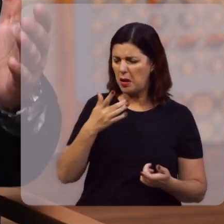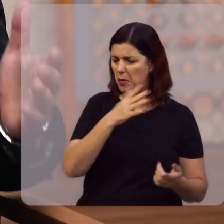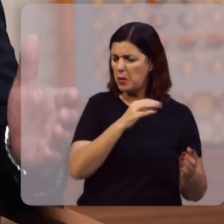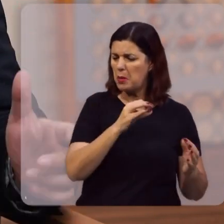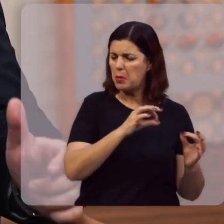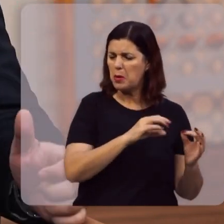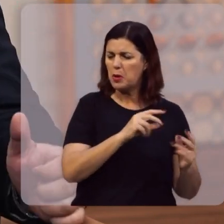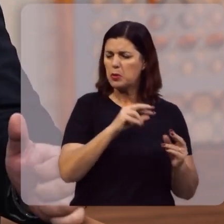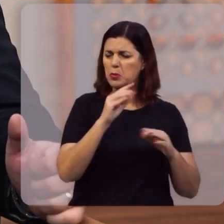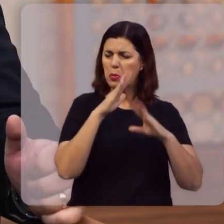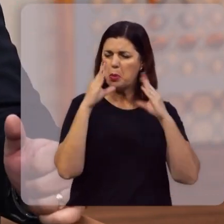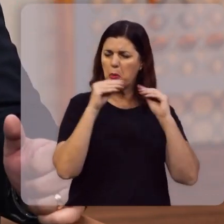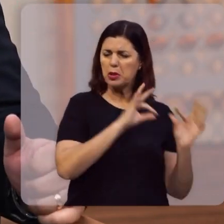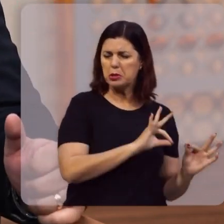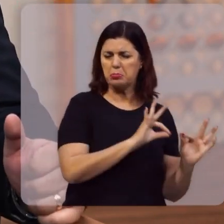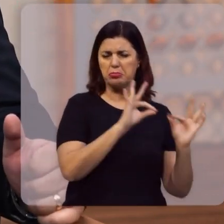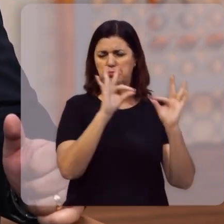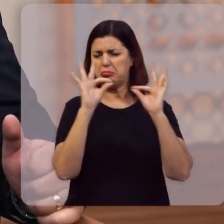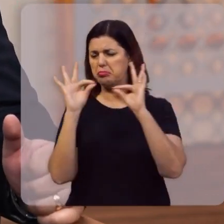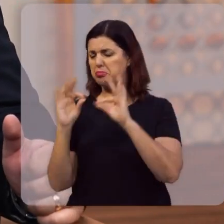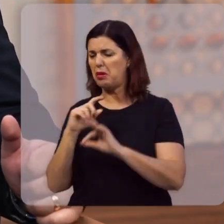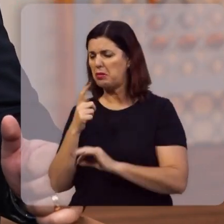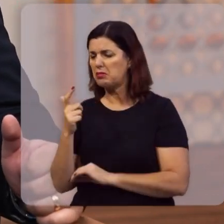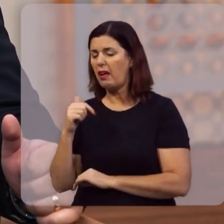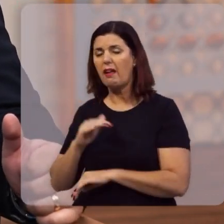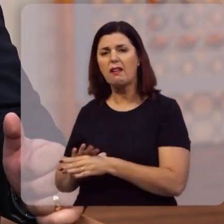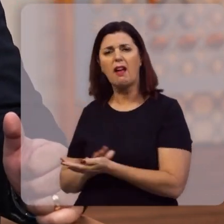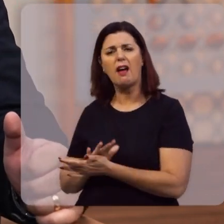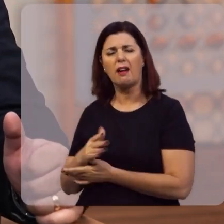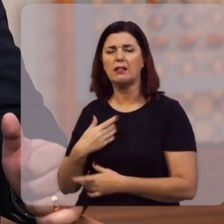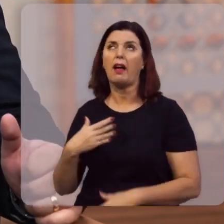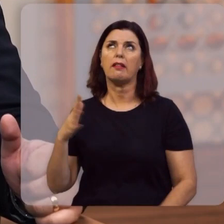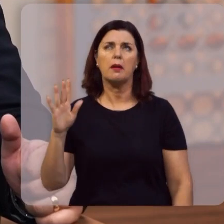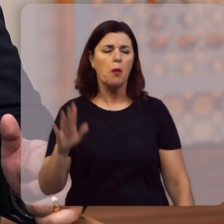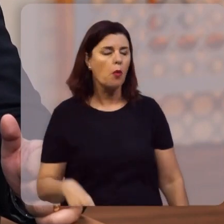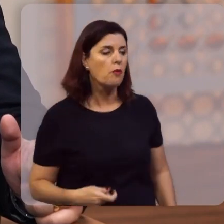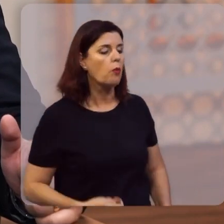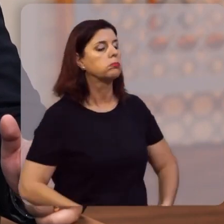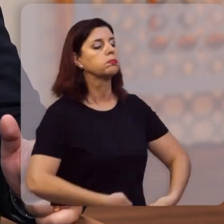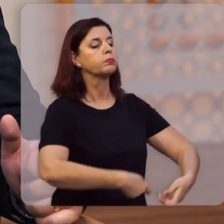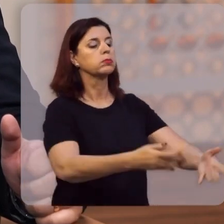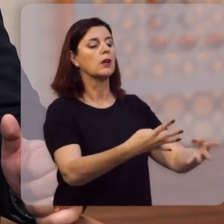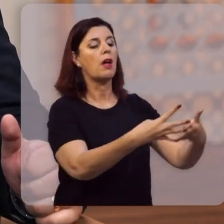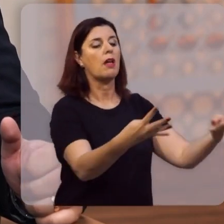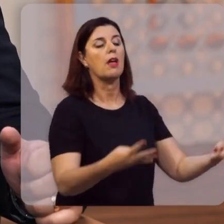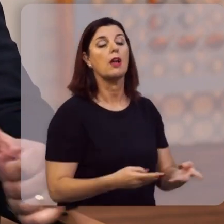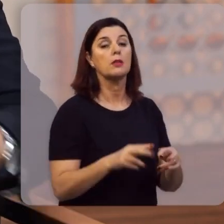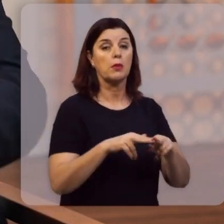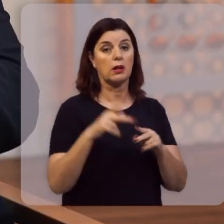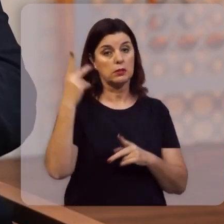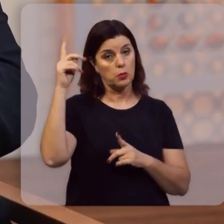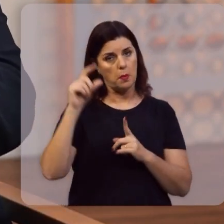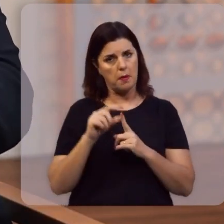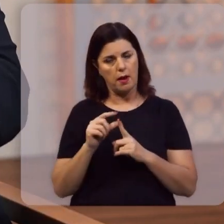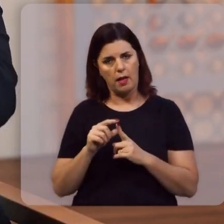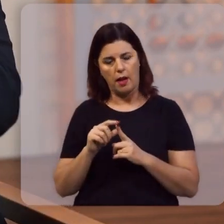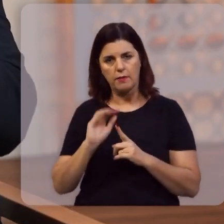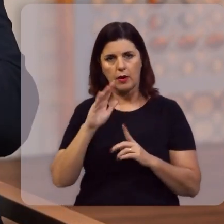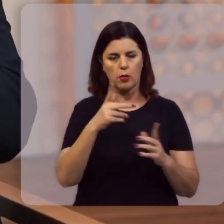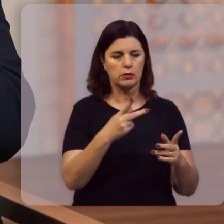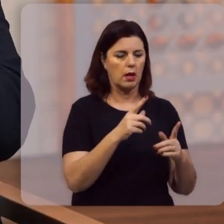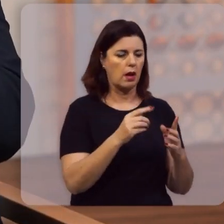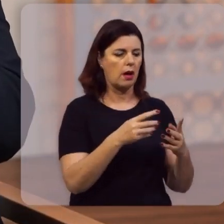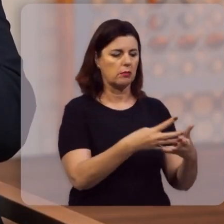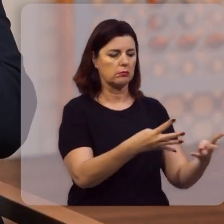noite inteira, não tem nada aqui. Mas ninguém pode resistir ao Senhor. Tudo bem, eu lançarei as redes por causa da tua palavra. E quando ele lança as redes